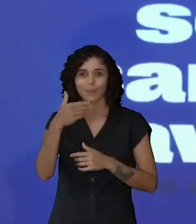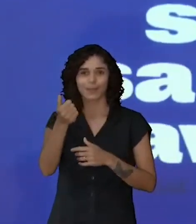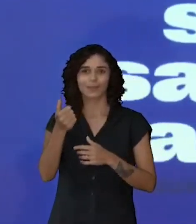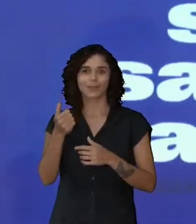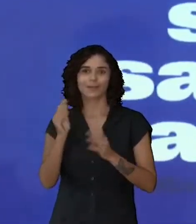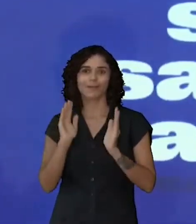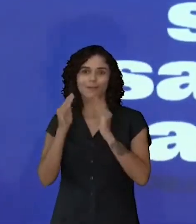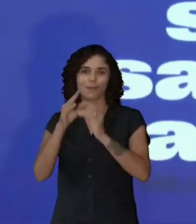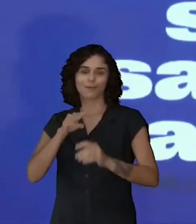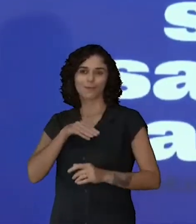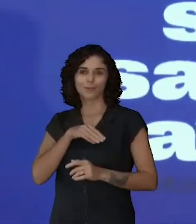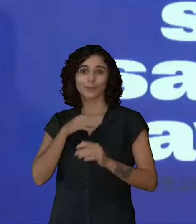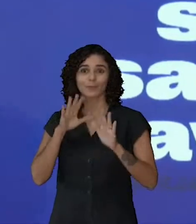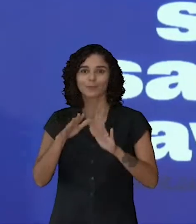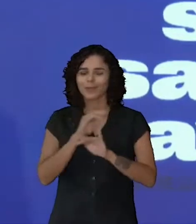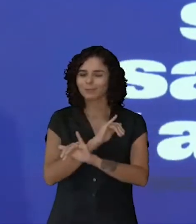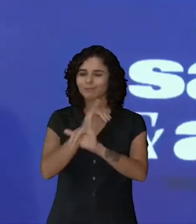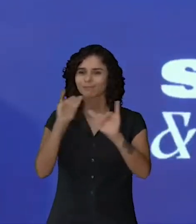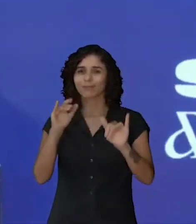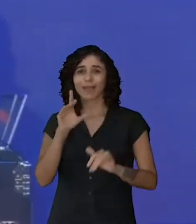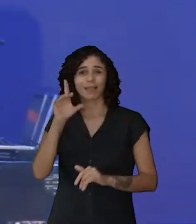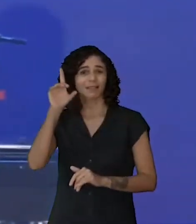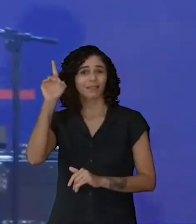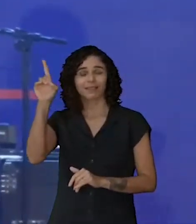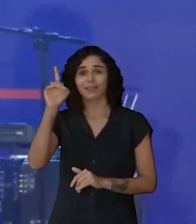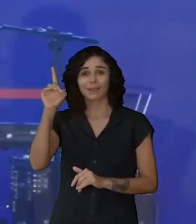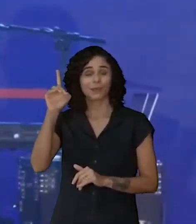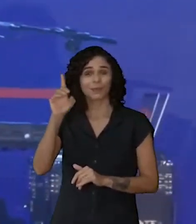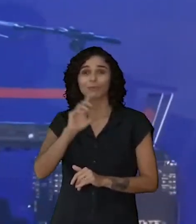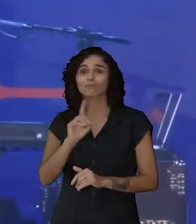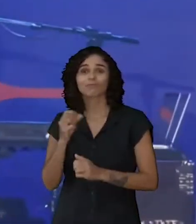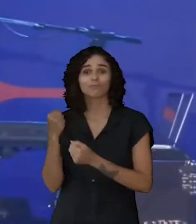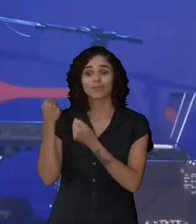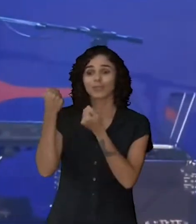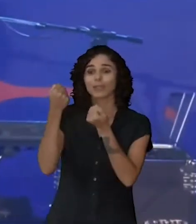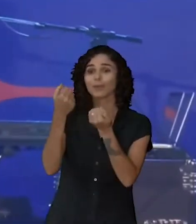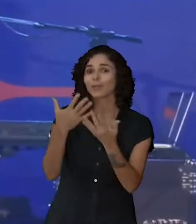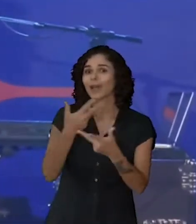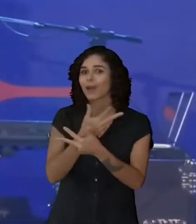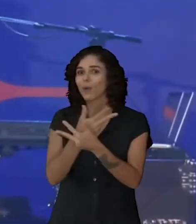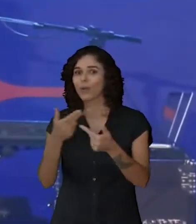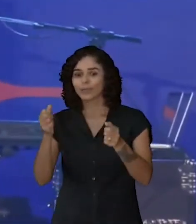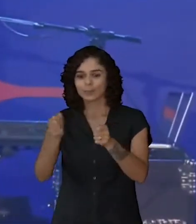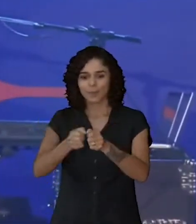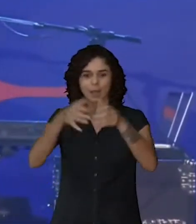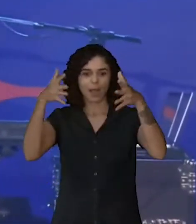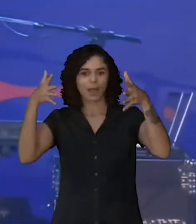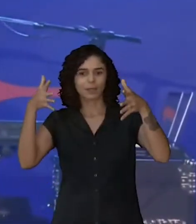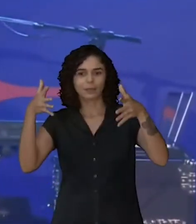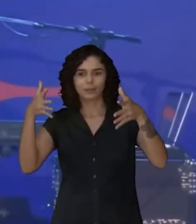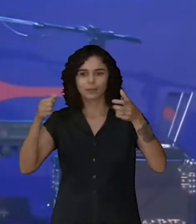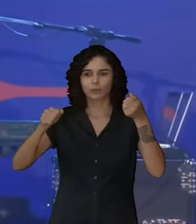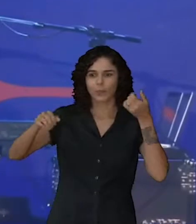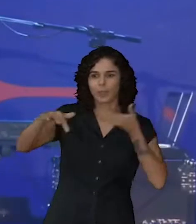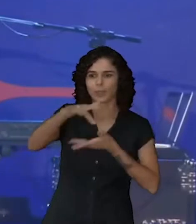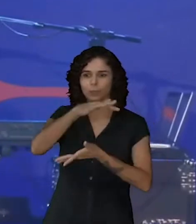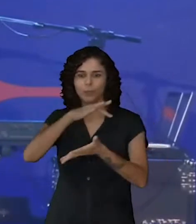Deus não traz nada de sobrenatural para o povo só para que o povo se sinta